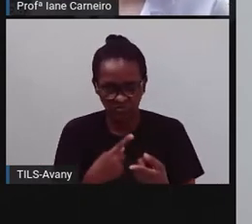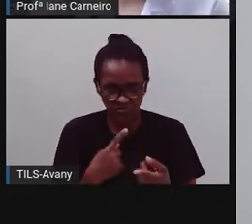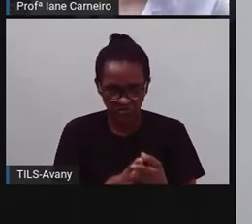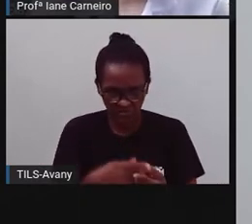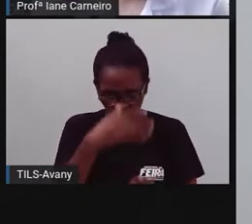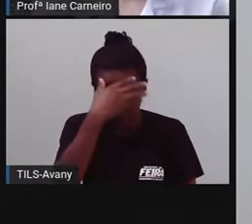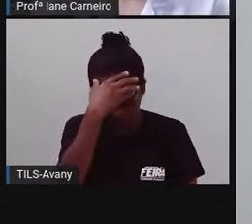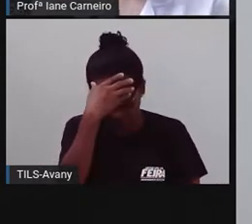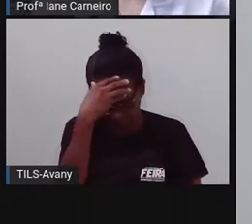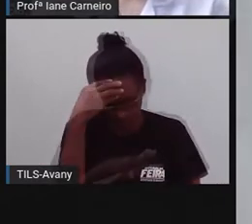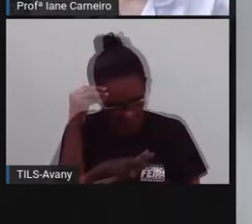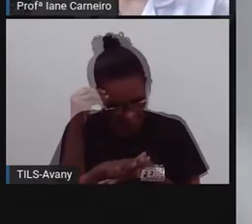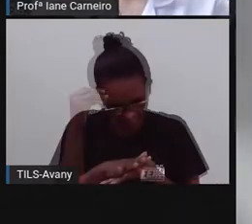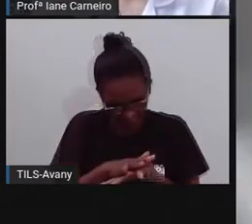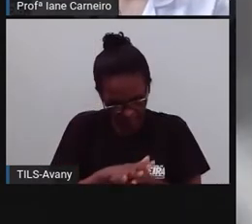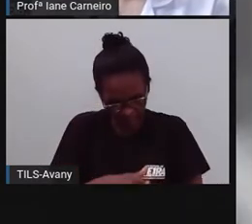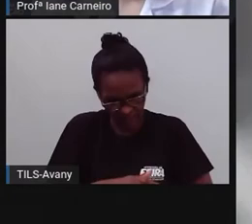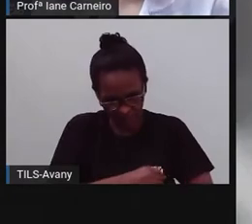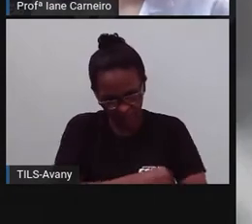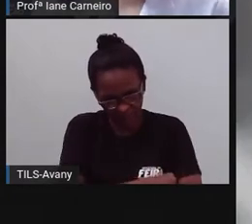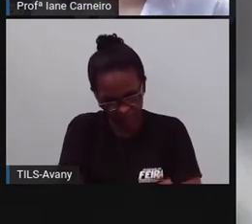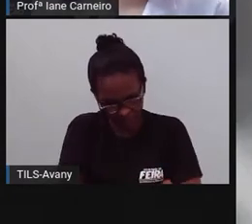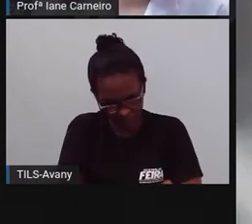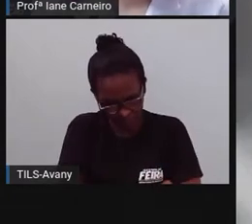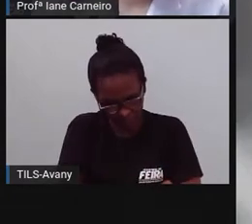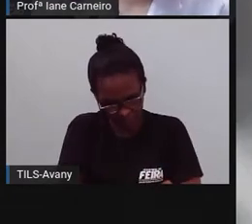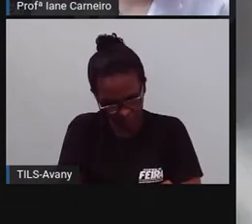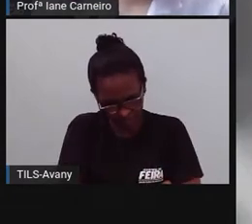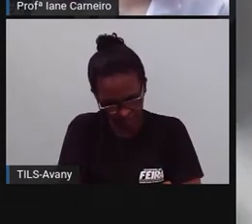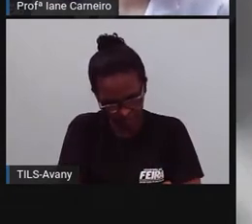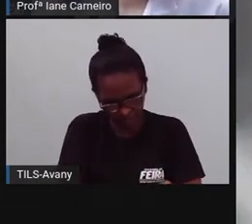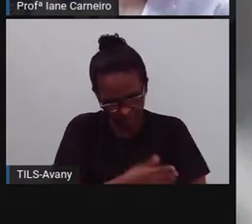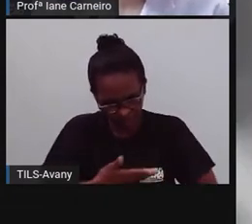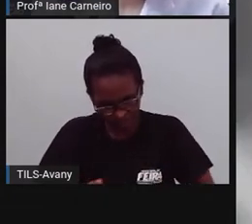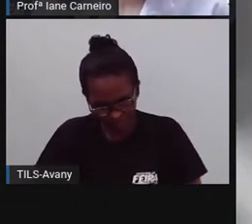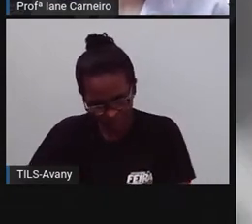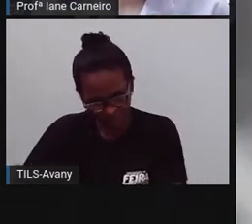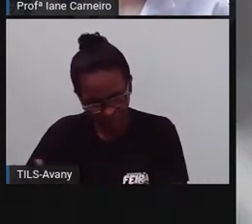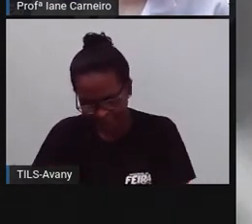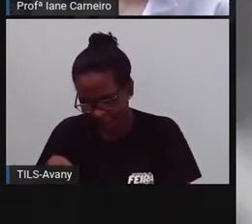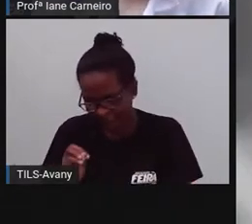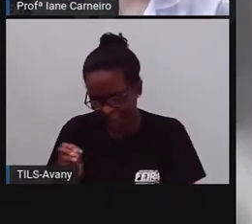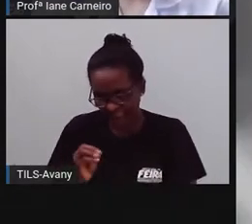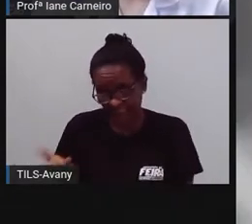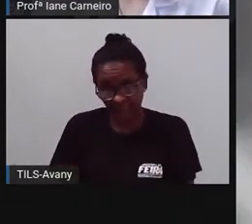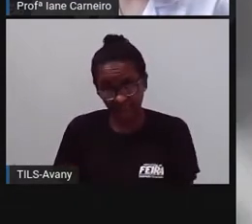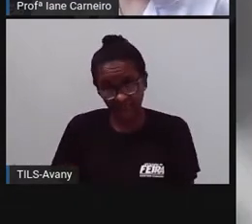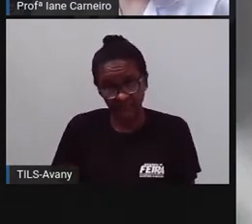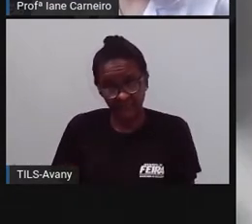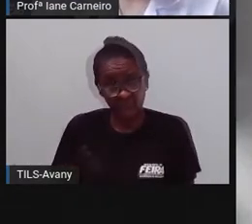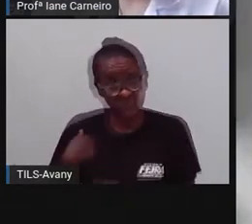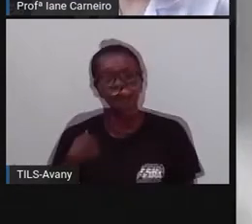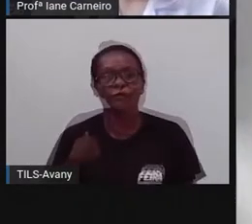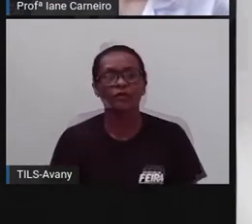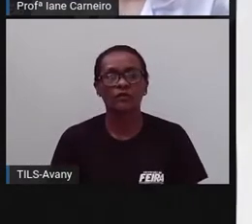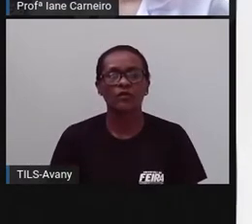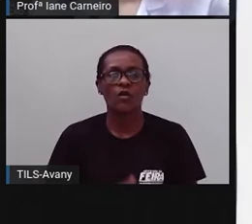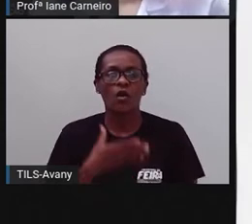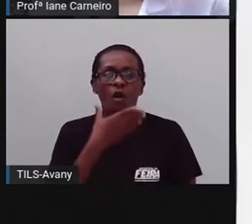esquecida o Bernardo e sua banda vão botar para balançar